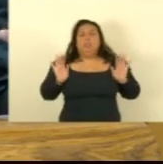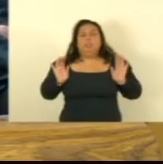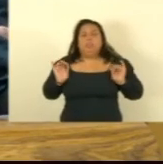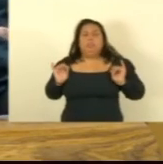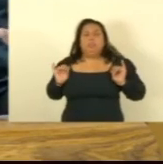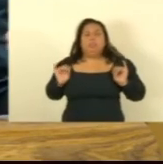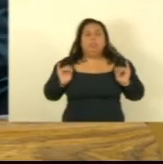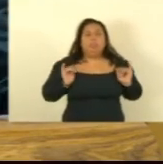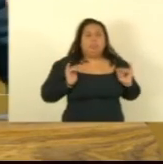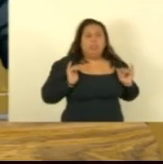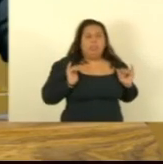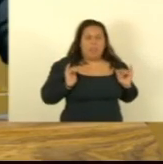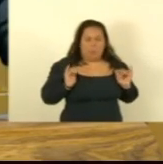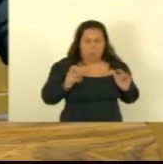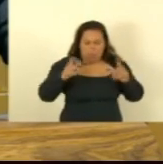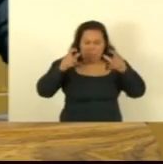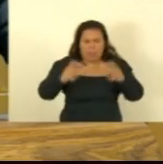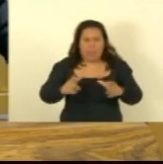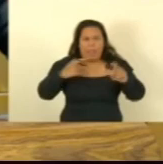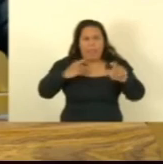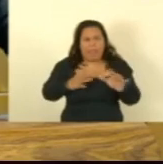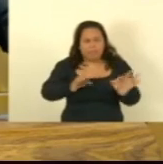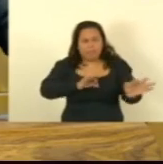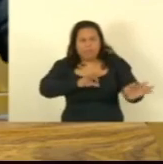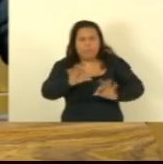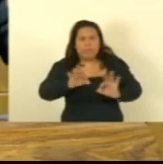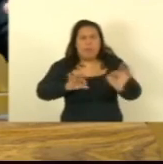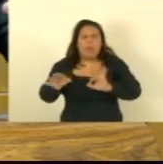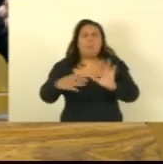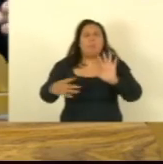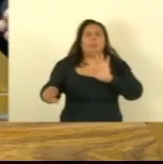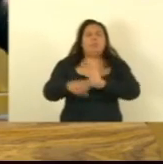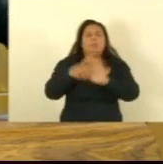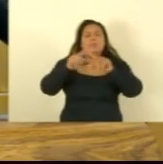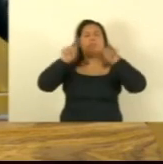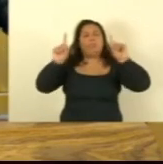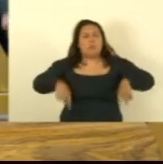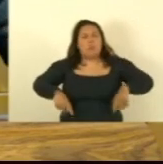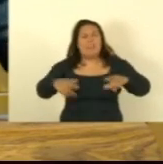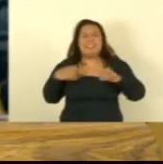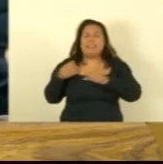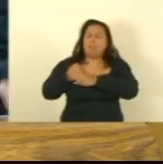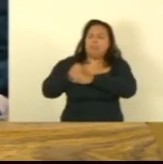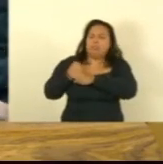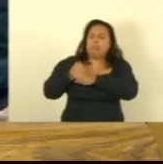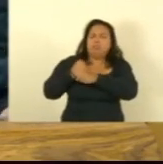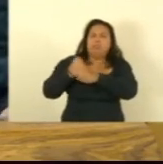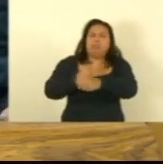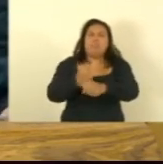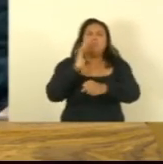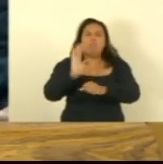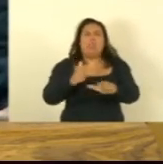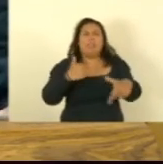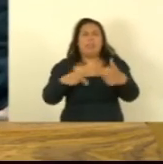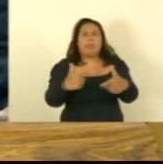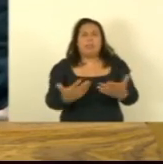Um órgão montado com servidores efetivos que trabalham ali há anos?